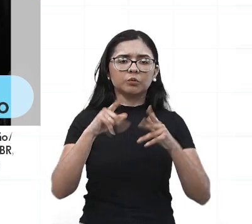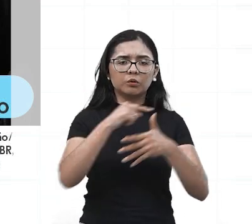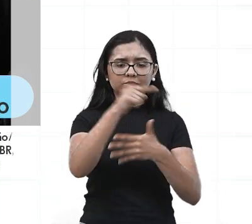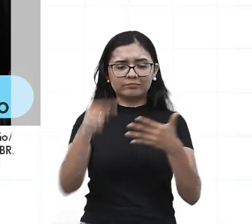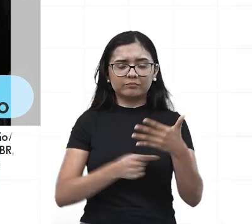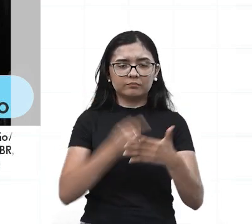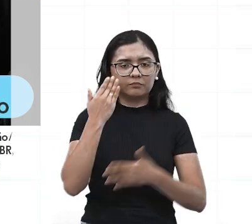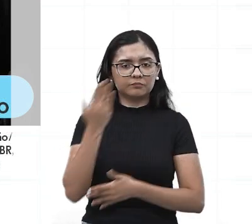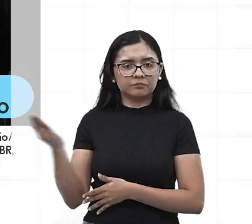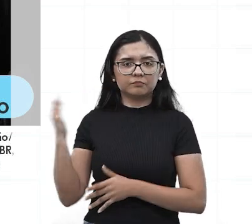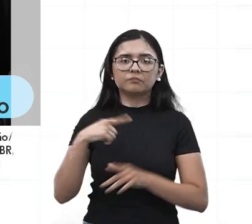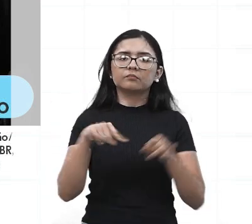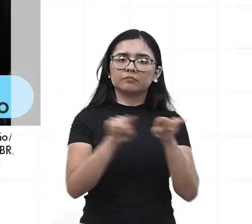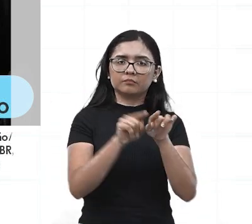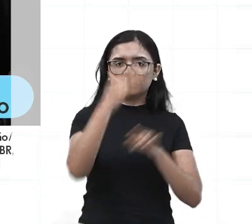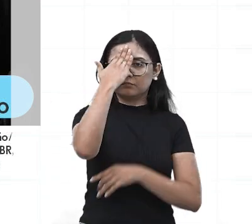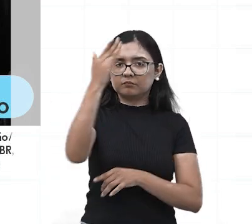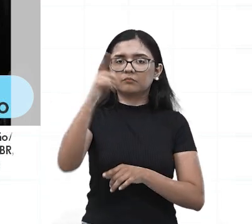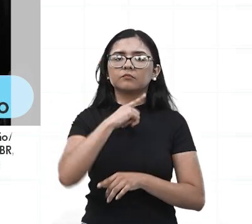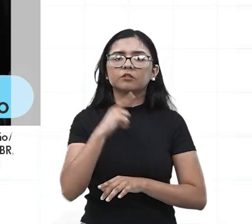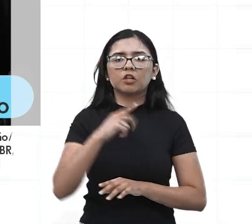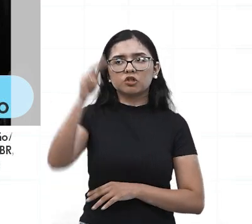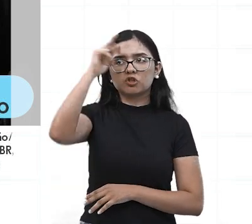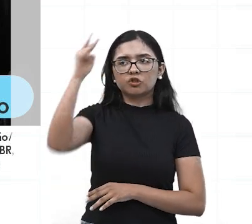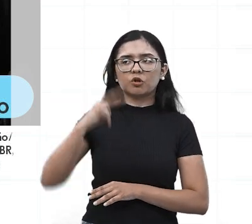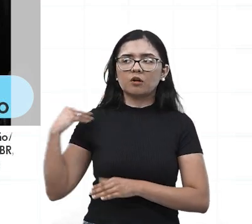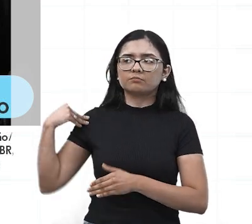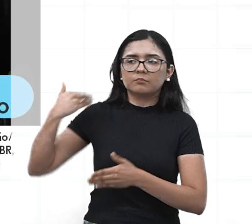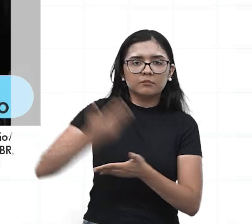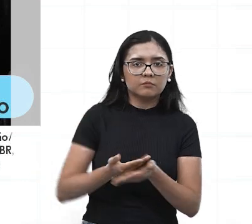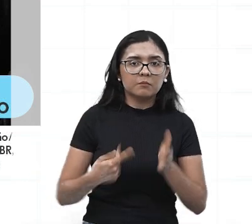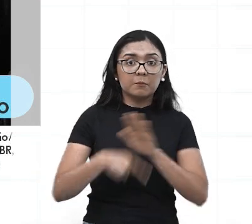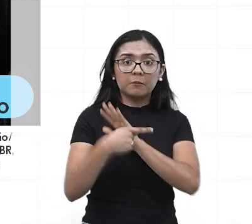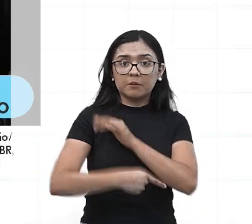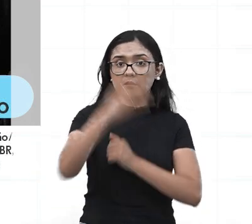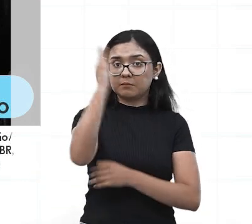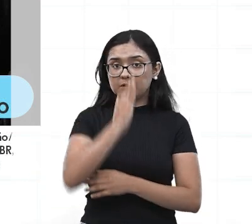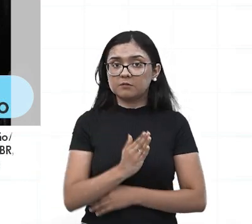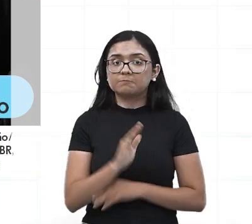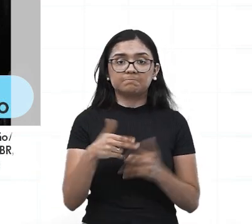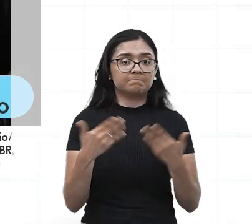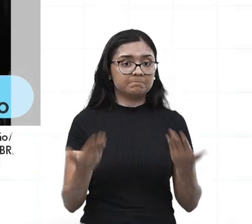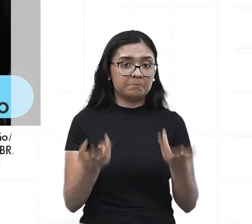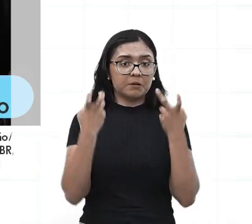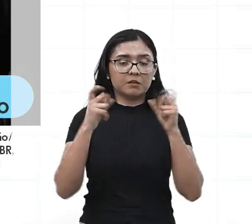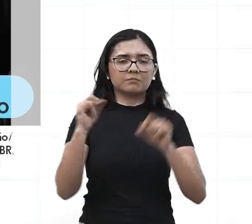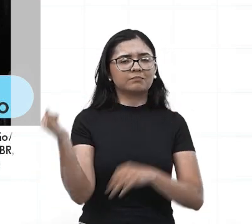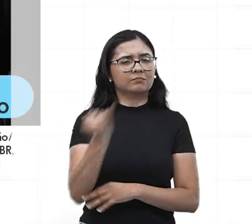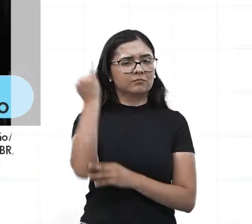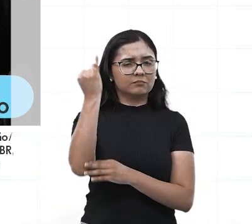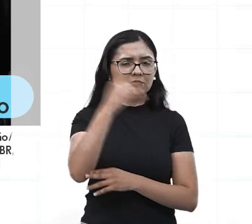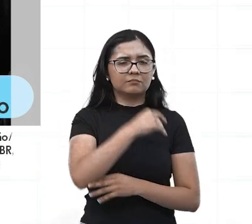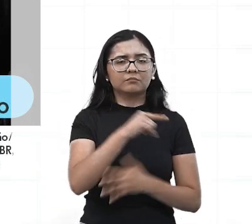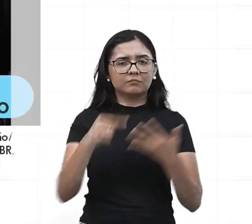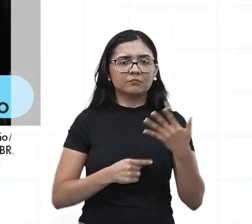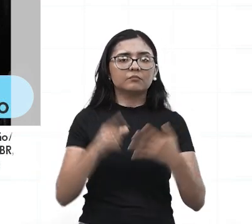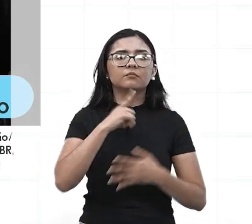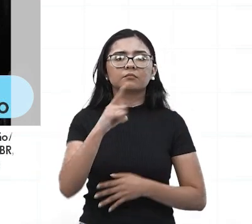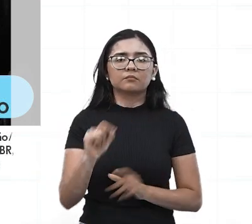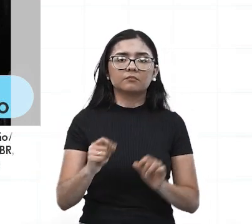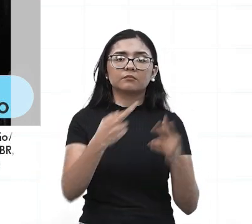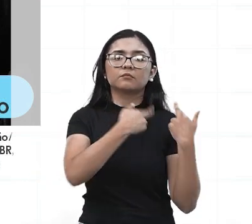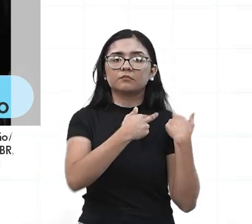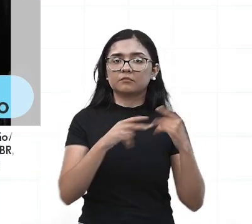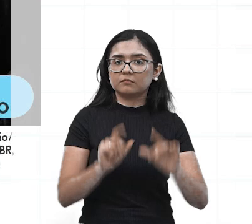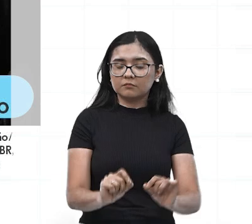nomes, eles trazem consigo a história do teatro brasileiro. Né? Olha a importância que eles carregam. Eles foram